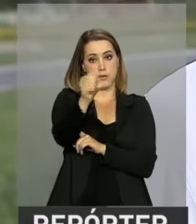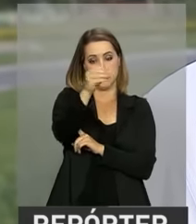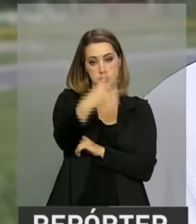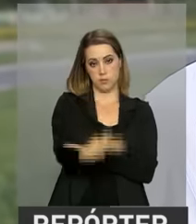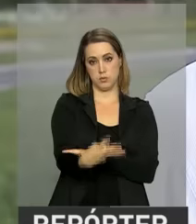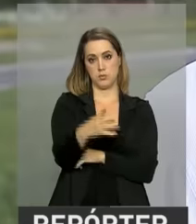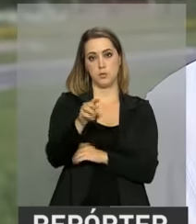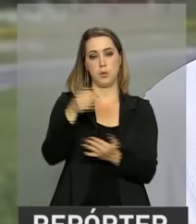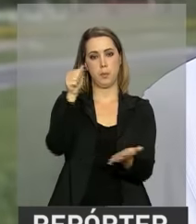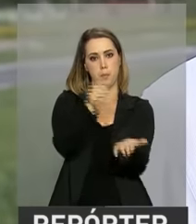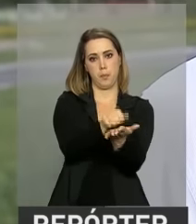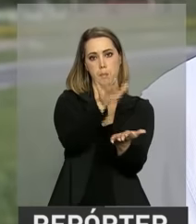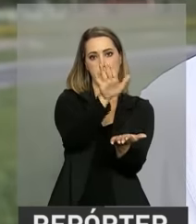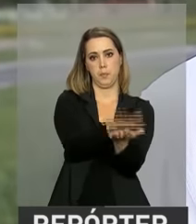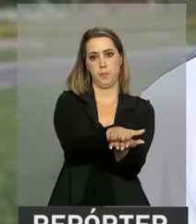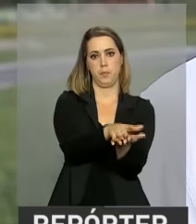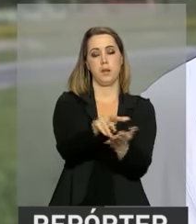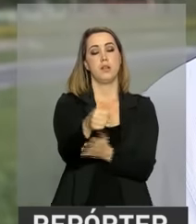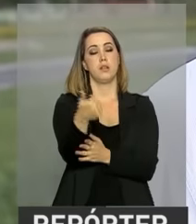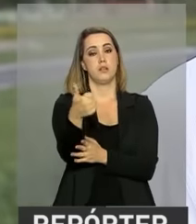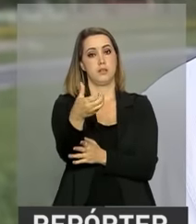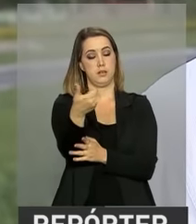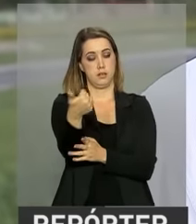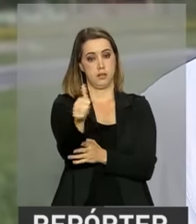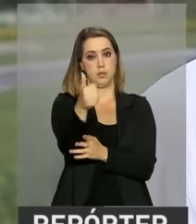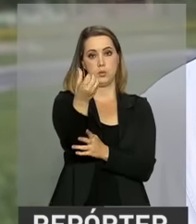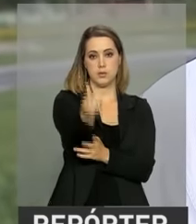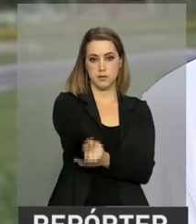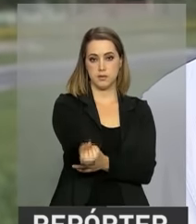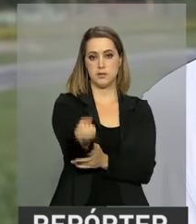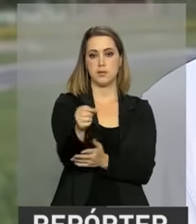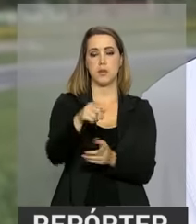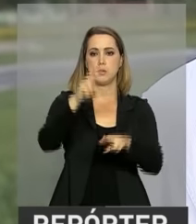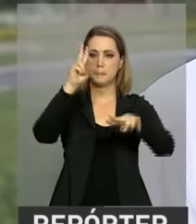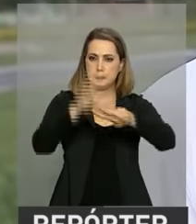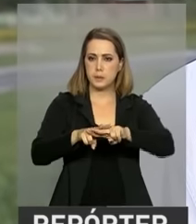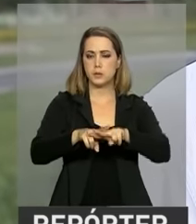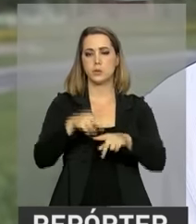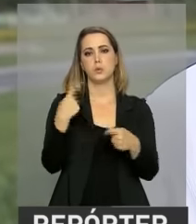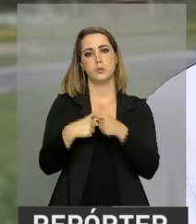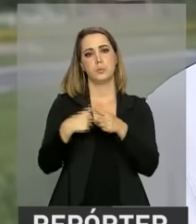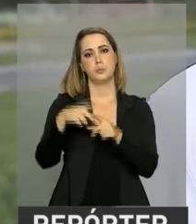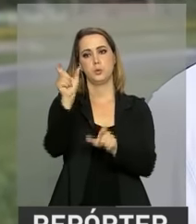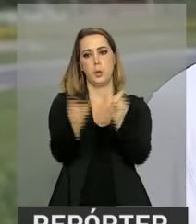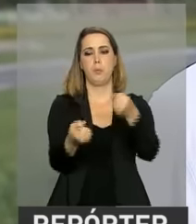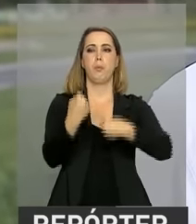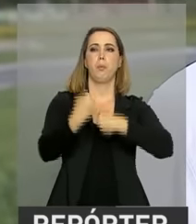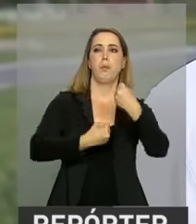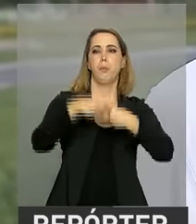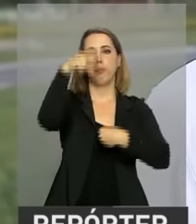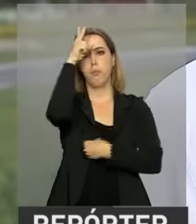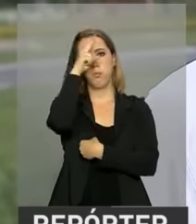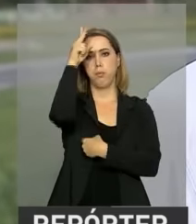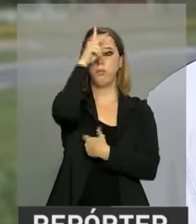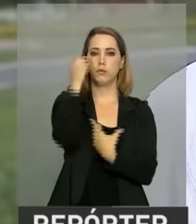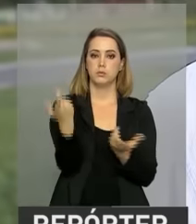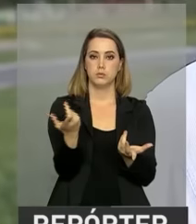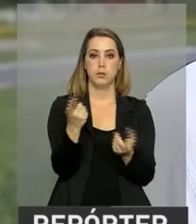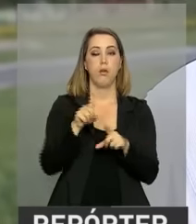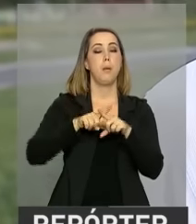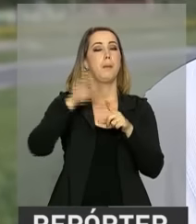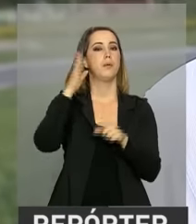116 prisões porque os motoristas estavam dirigindo alcoolizados a PRF registrou ainda mais de